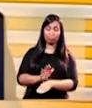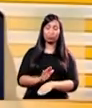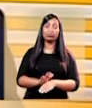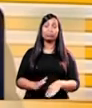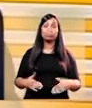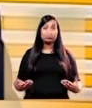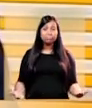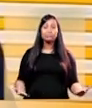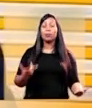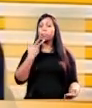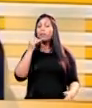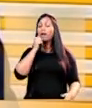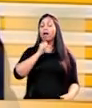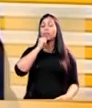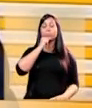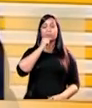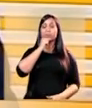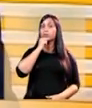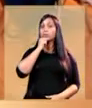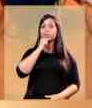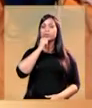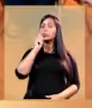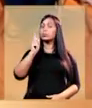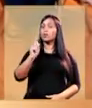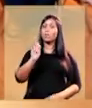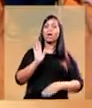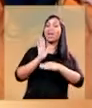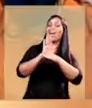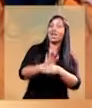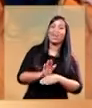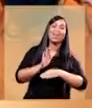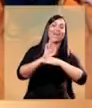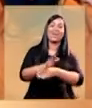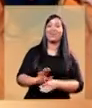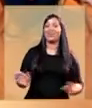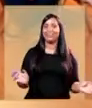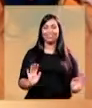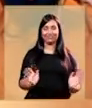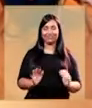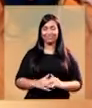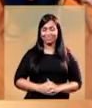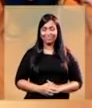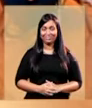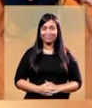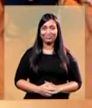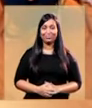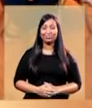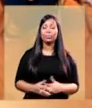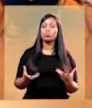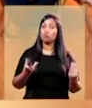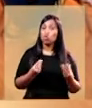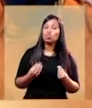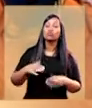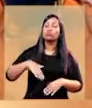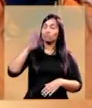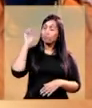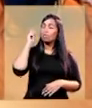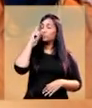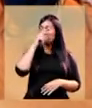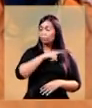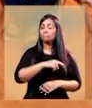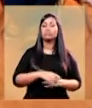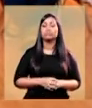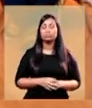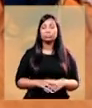assistência. E ser pai e mãe não é dar assistência a ninguém, né? Então, é muito mais